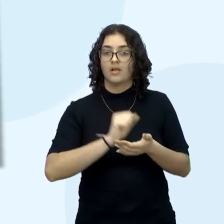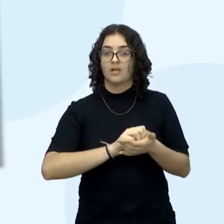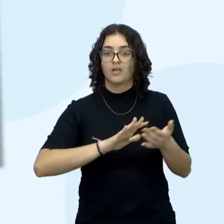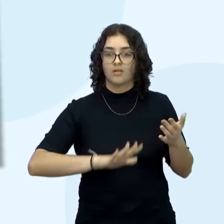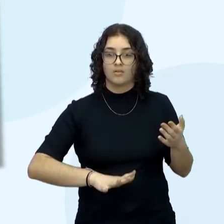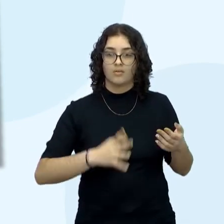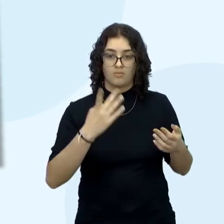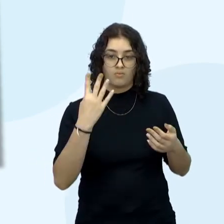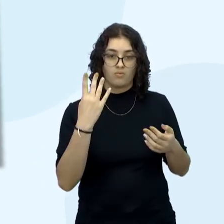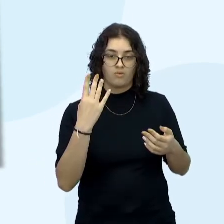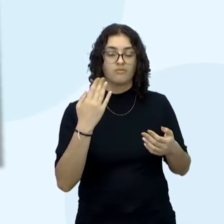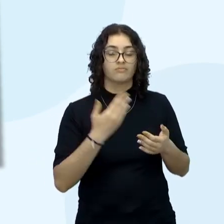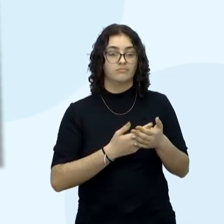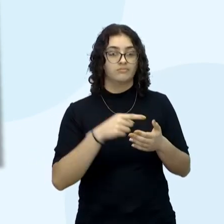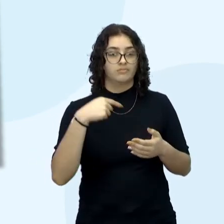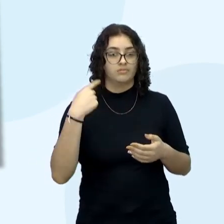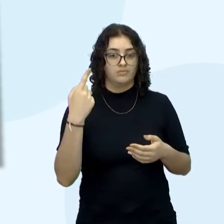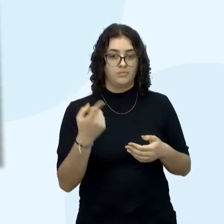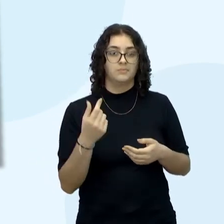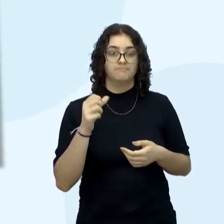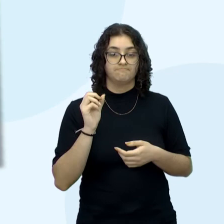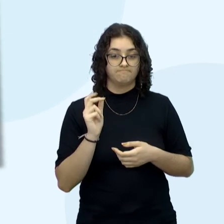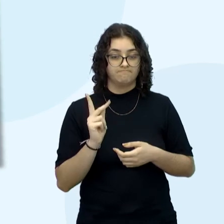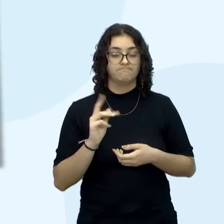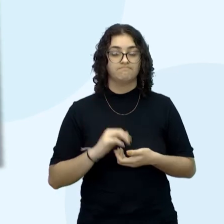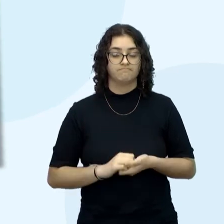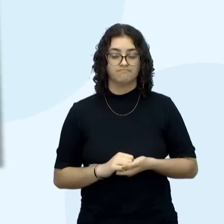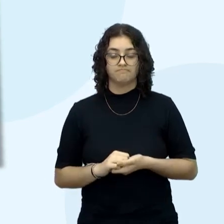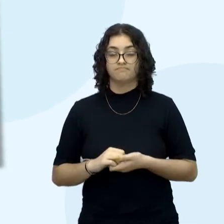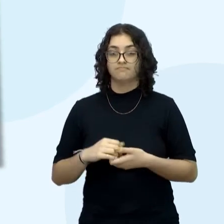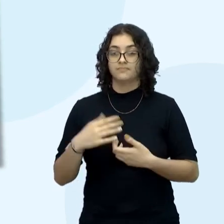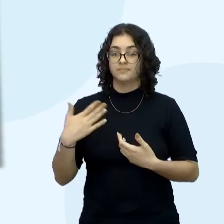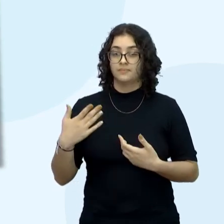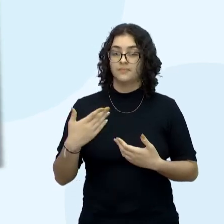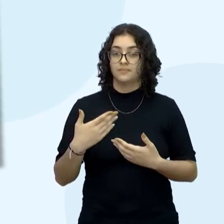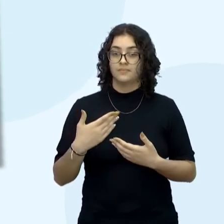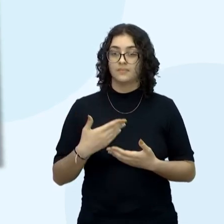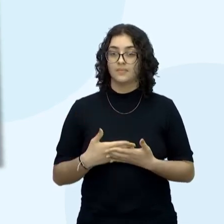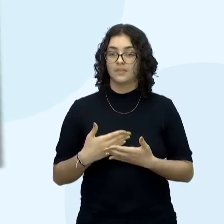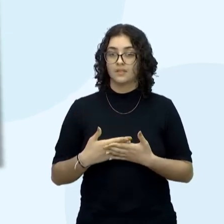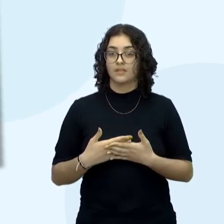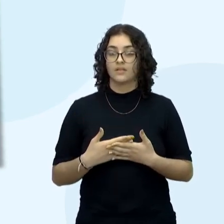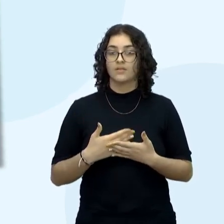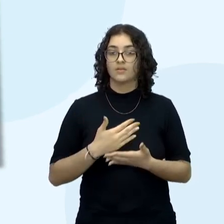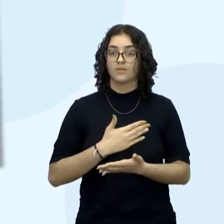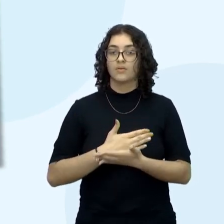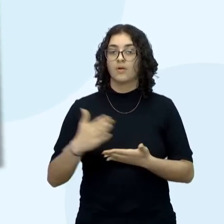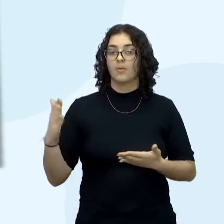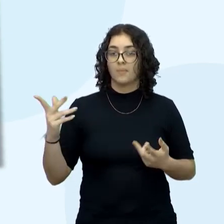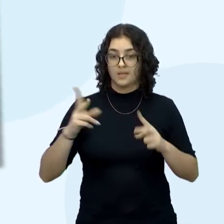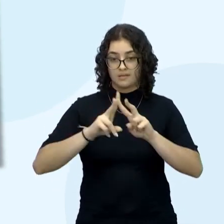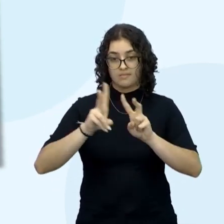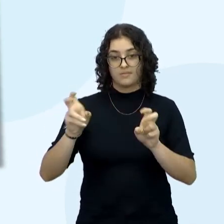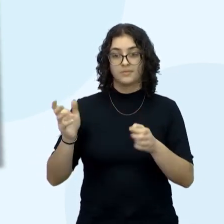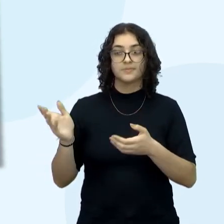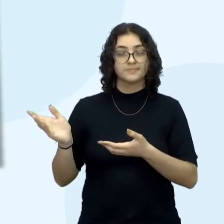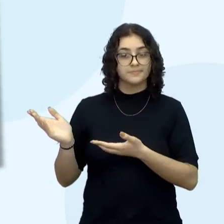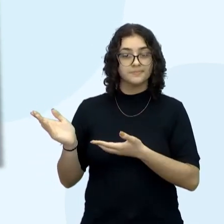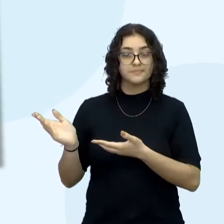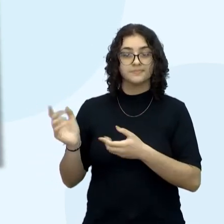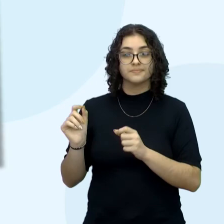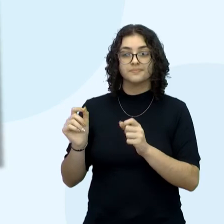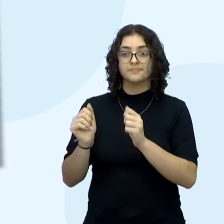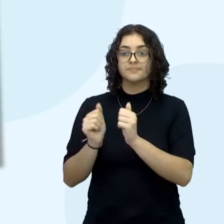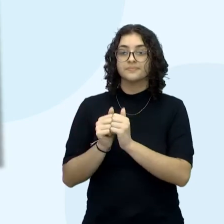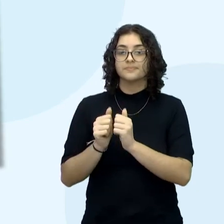atividade 4, condições da população. E na nossa próxima aula a gente vai iniciar esse assunto com a